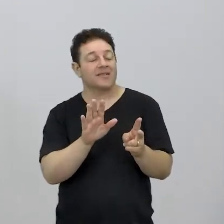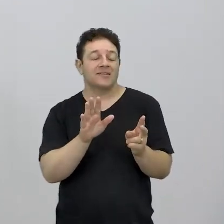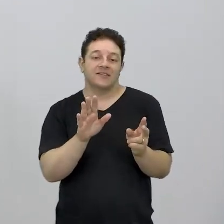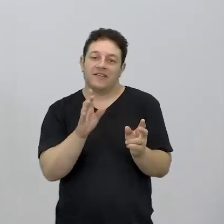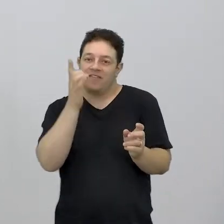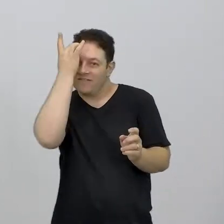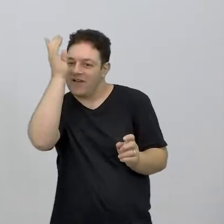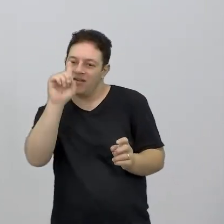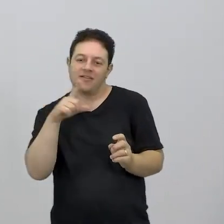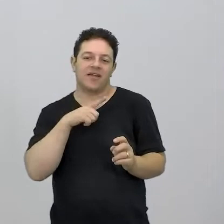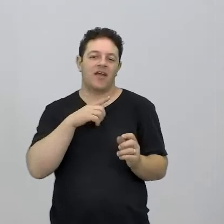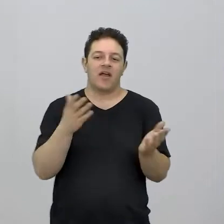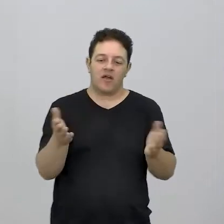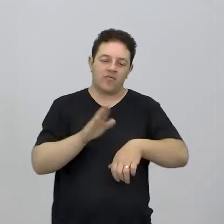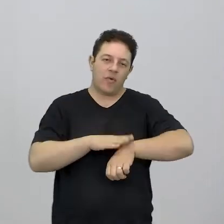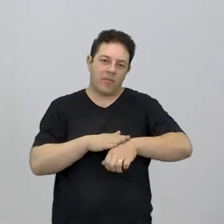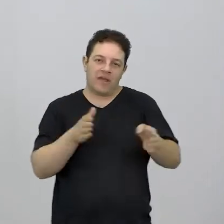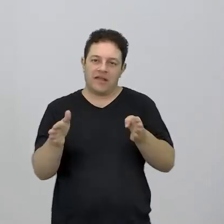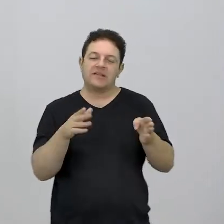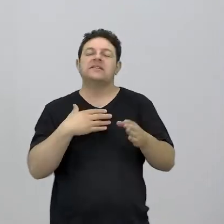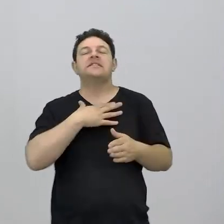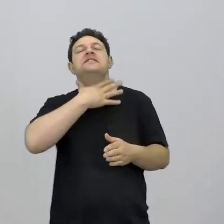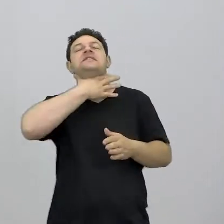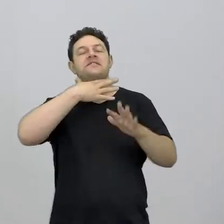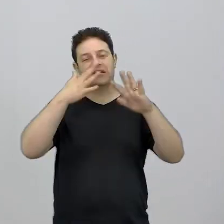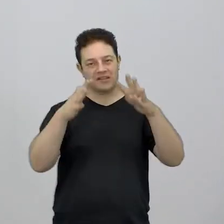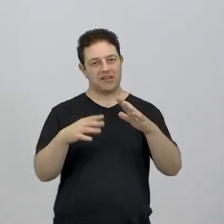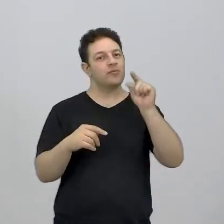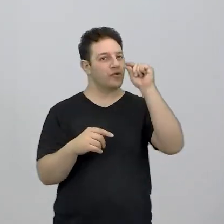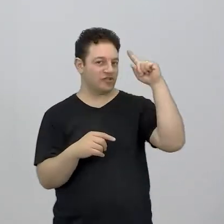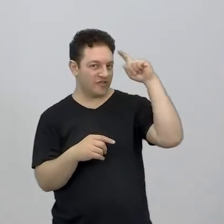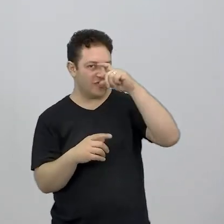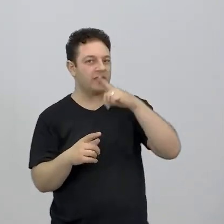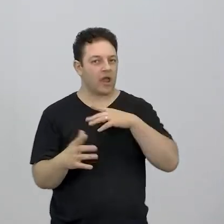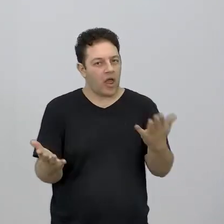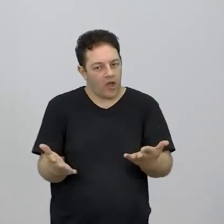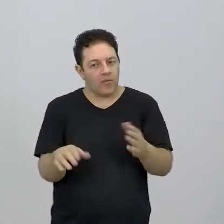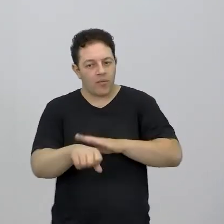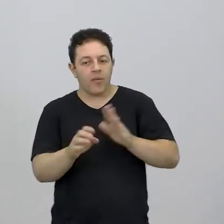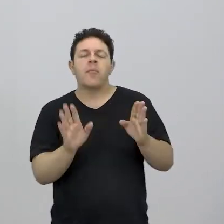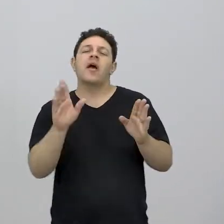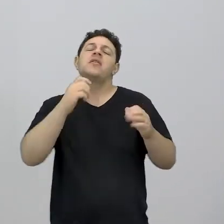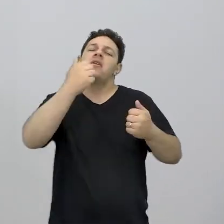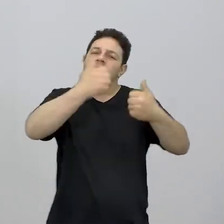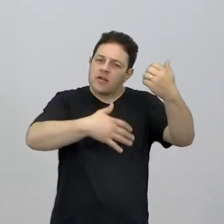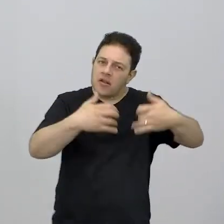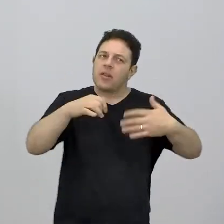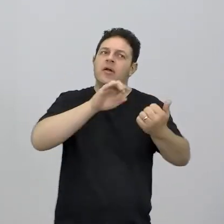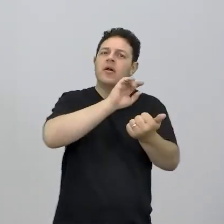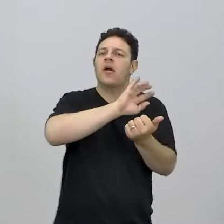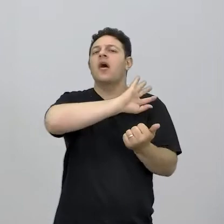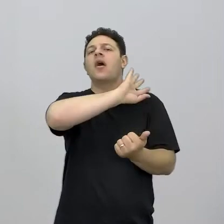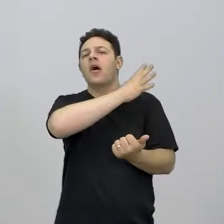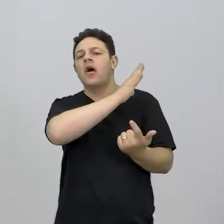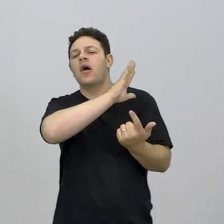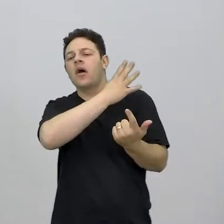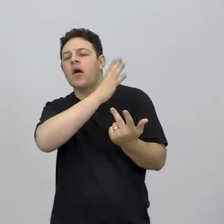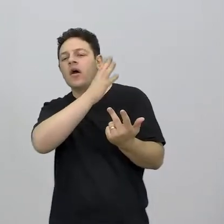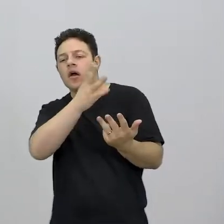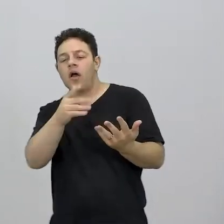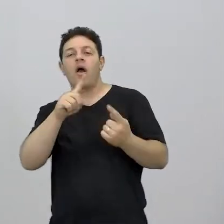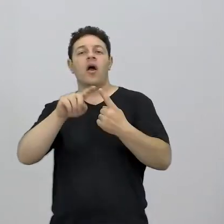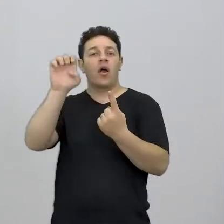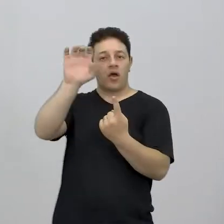ameaçada, né, está uma certa crise. Mas, de certo modo, então, nós estamos falando aí desses processos todos que ocorreram na Europa, nos Estados